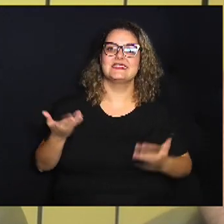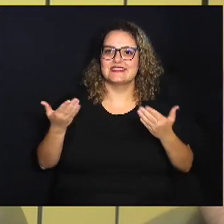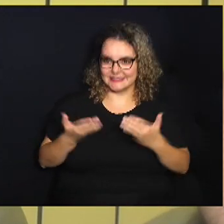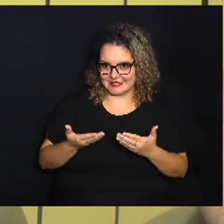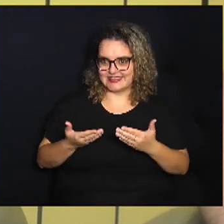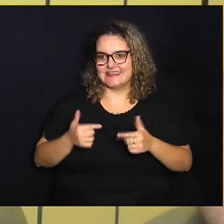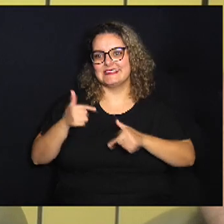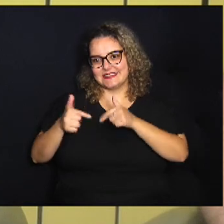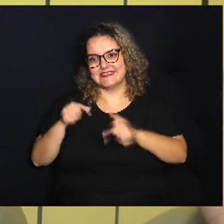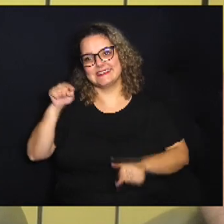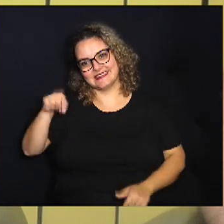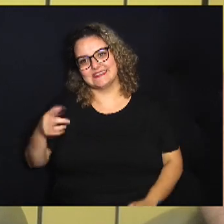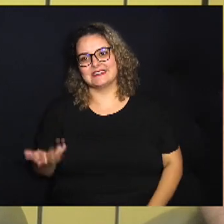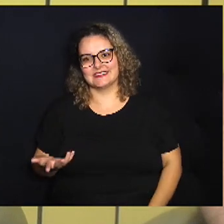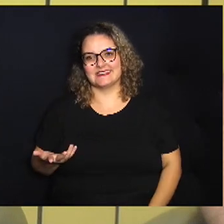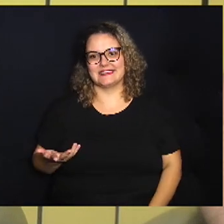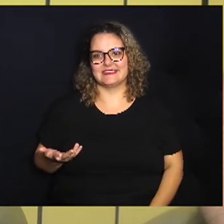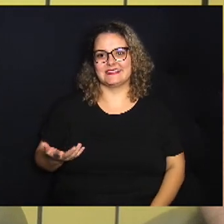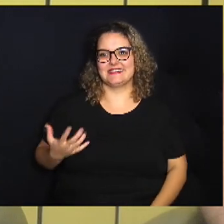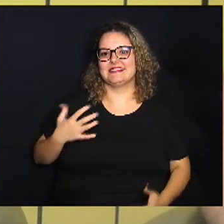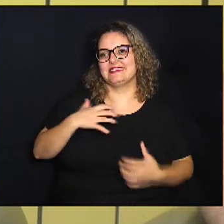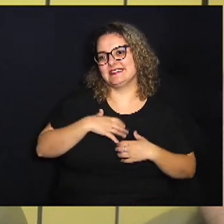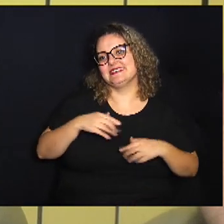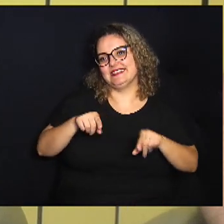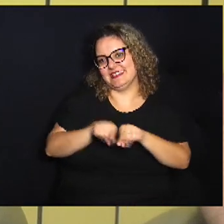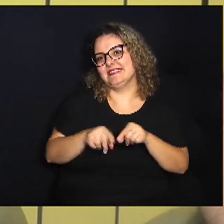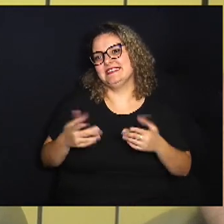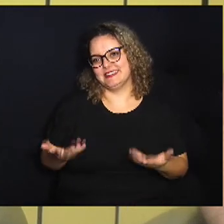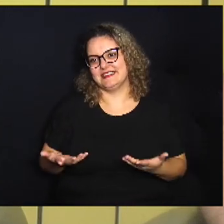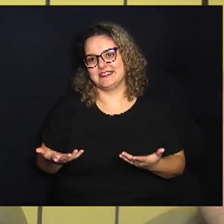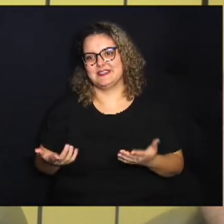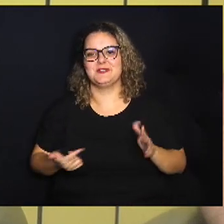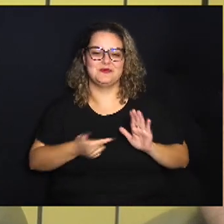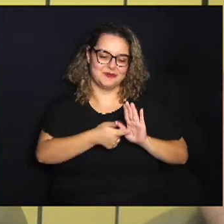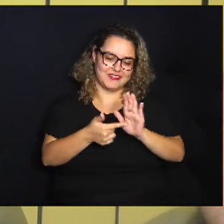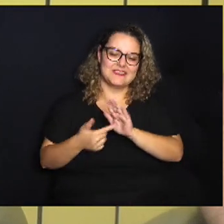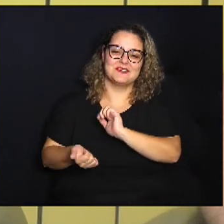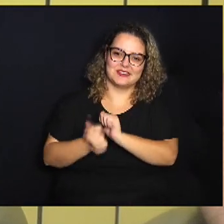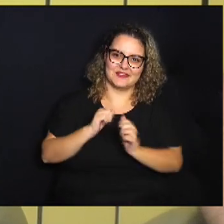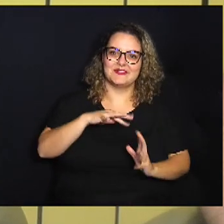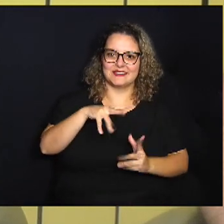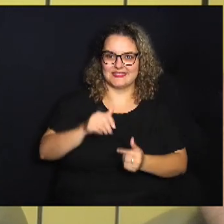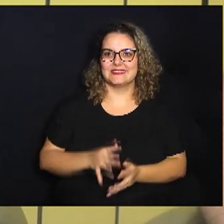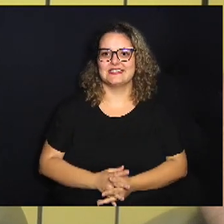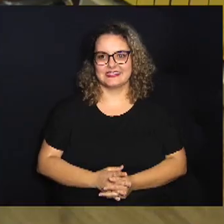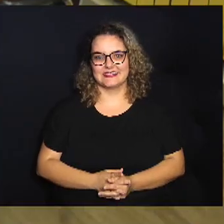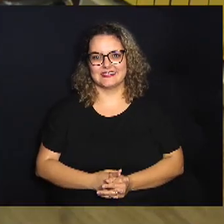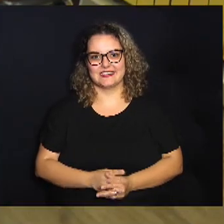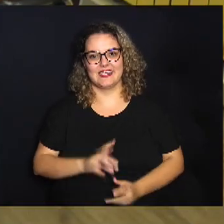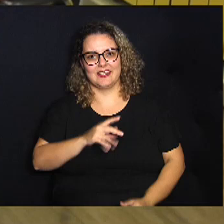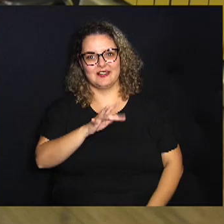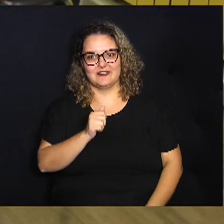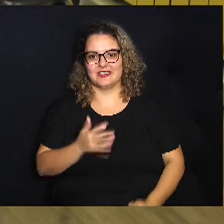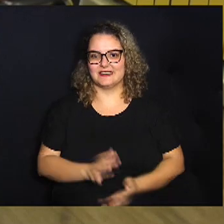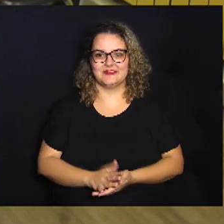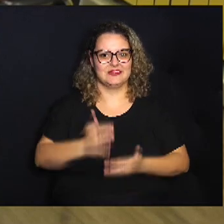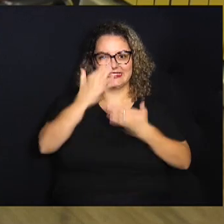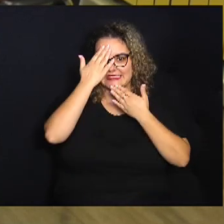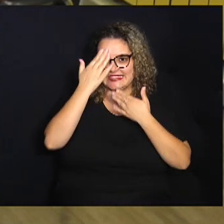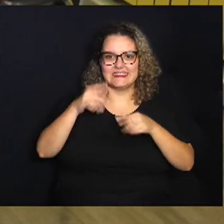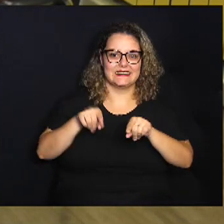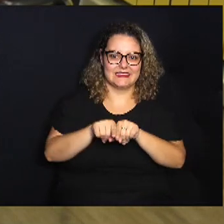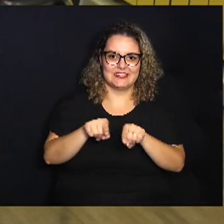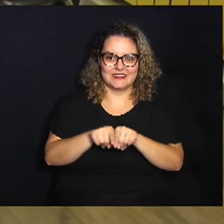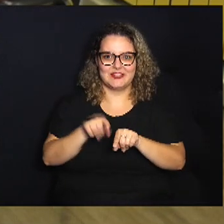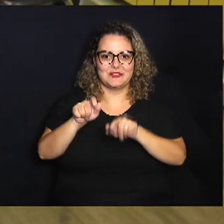estou trabalhando lá. Então, é uma forma também de mostrar o esporte para o mundo. Você, Rafa? Agradecer também, dizer